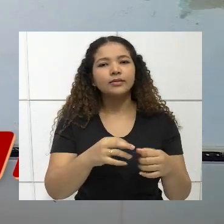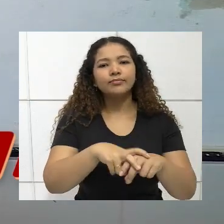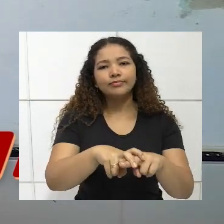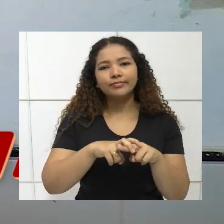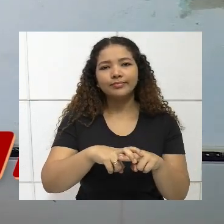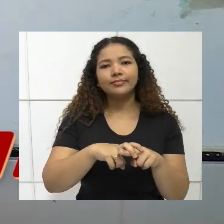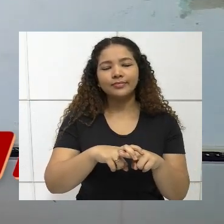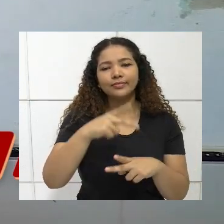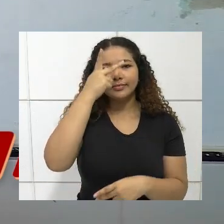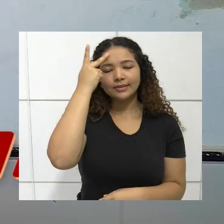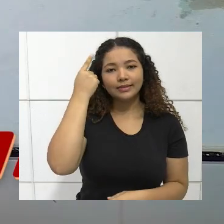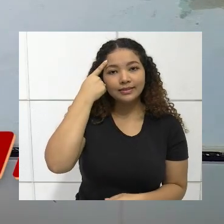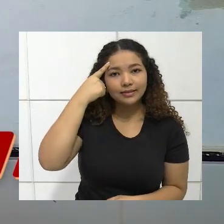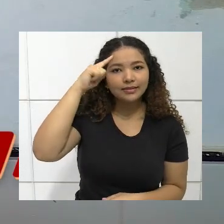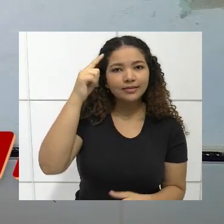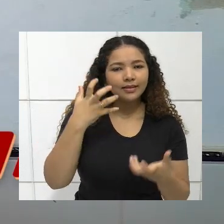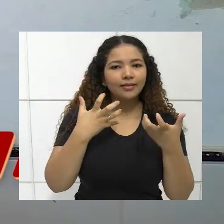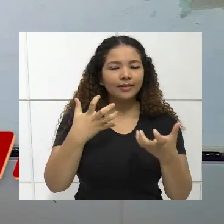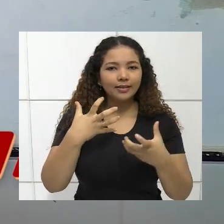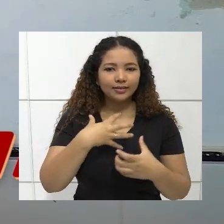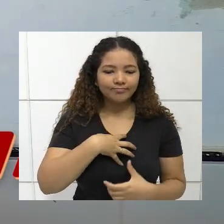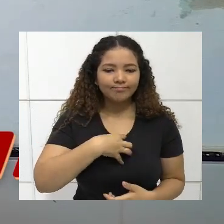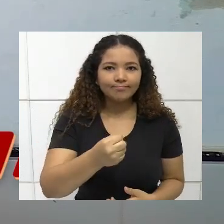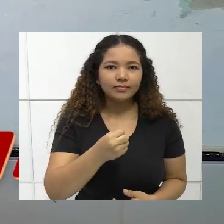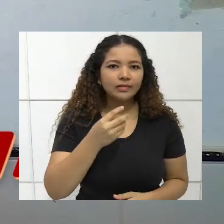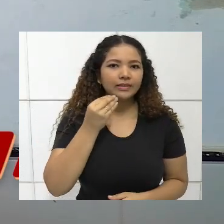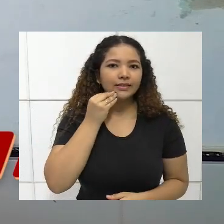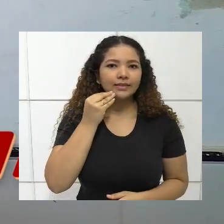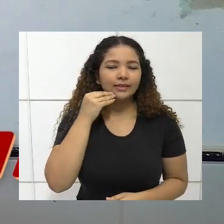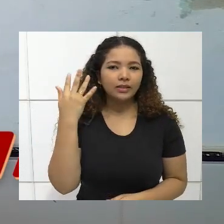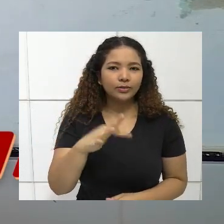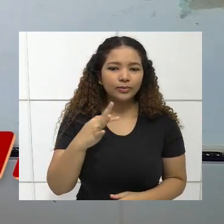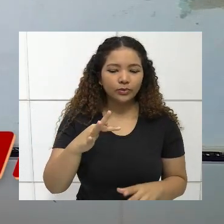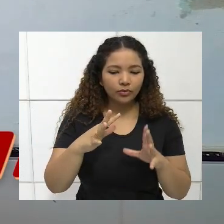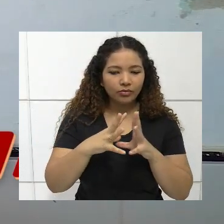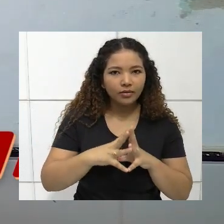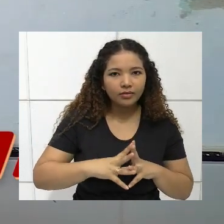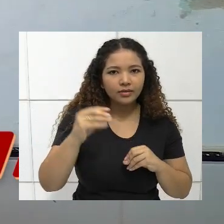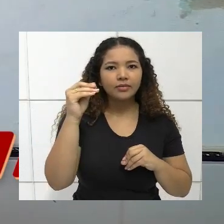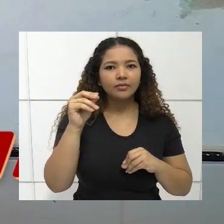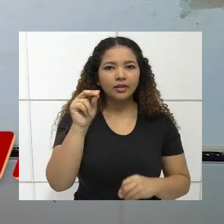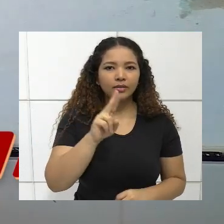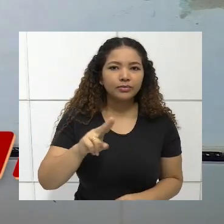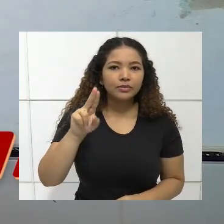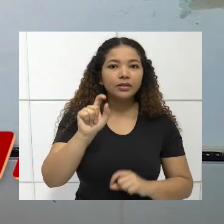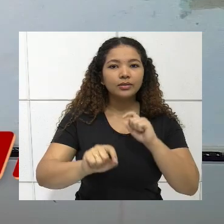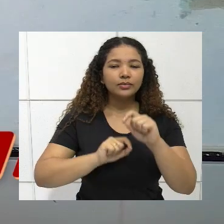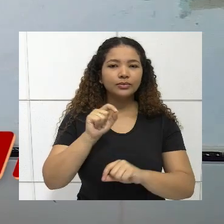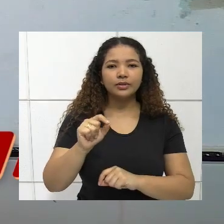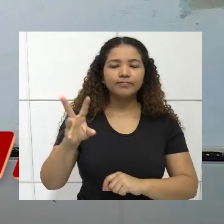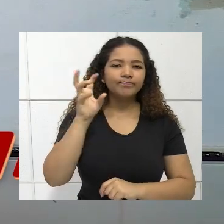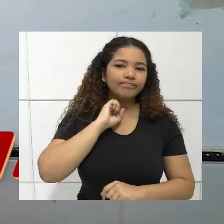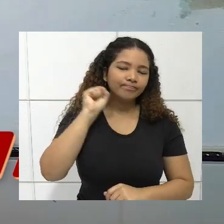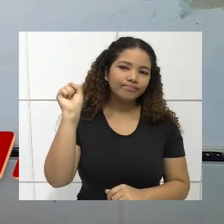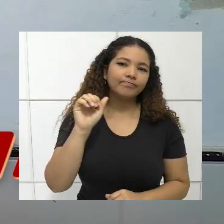ato. Ela tenta aliviar a dor através da,